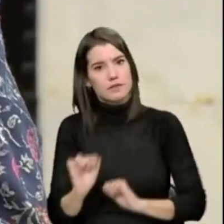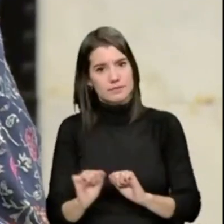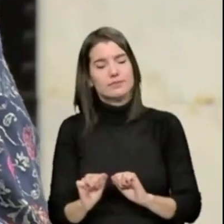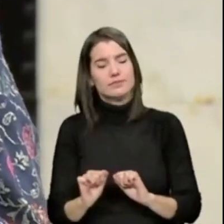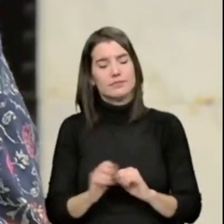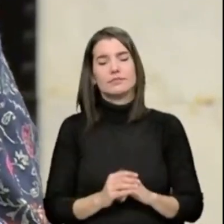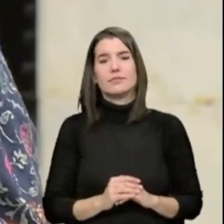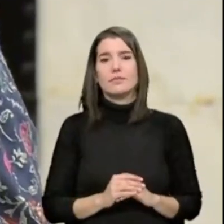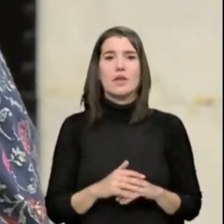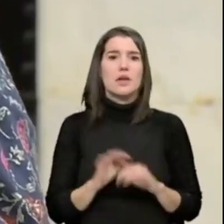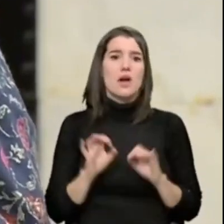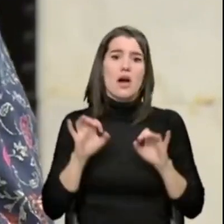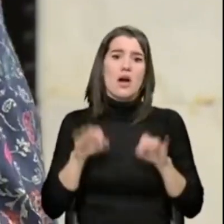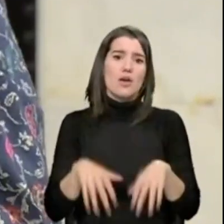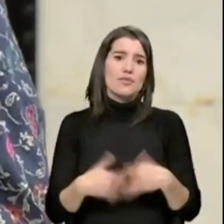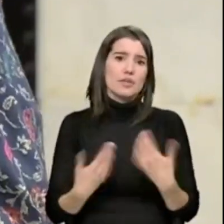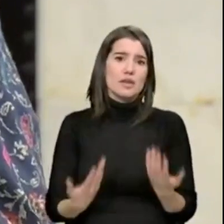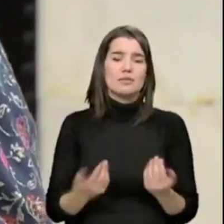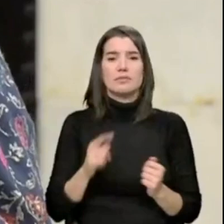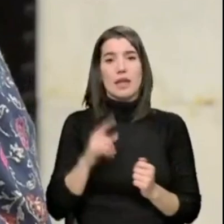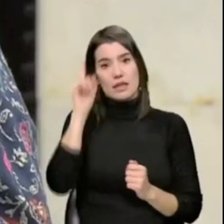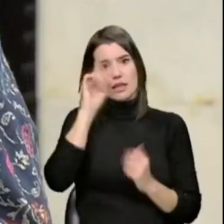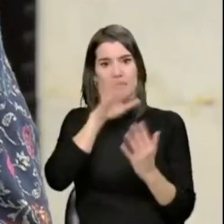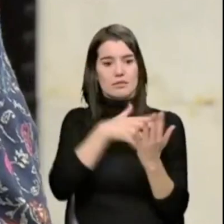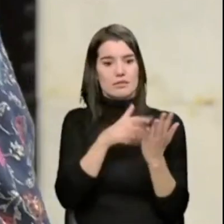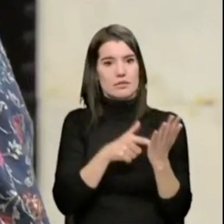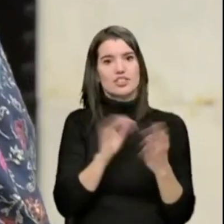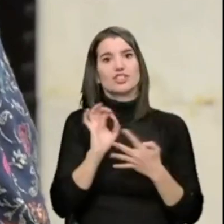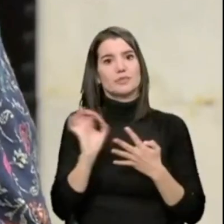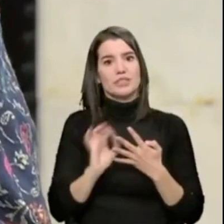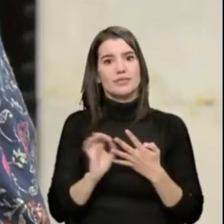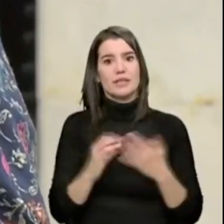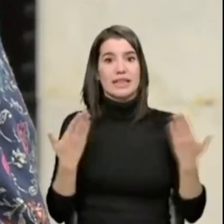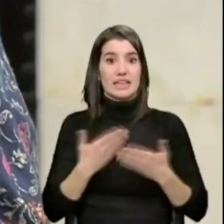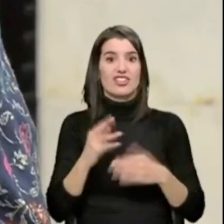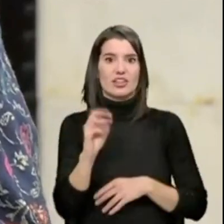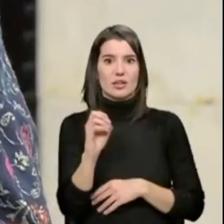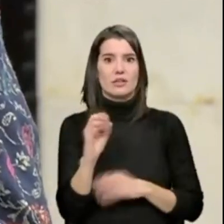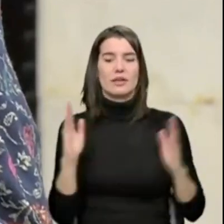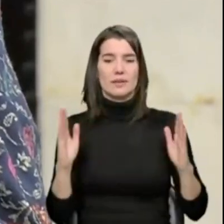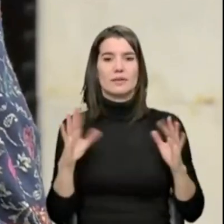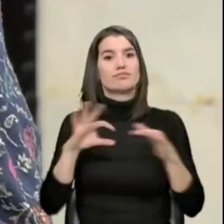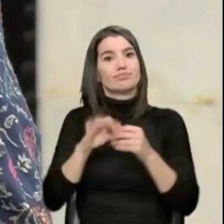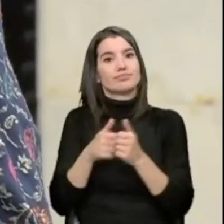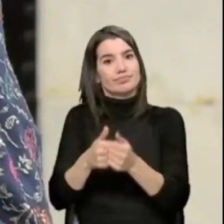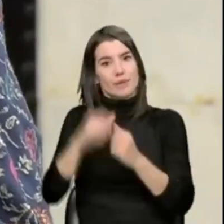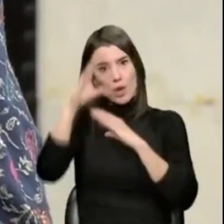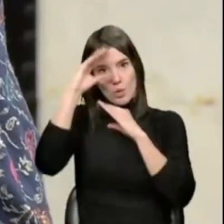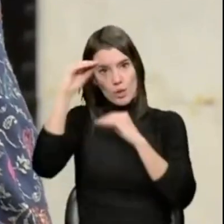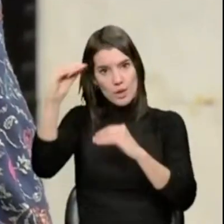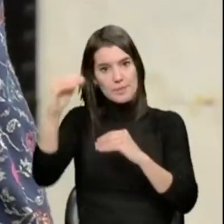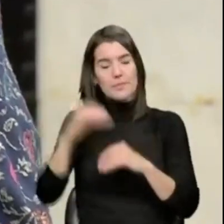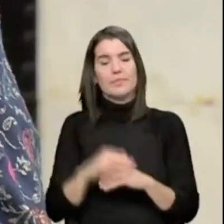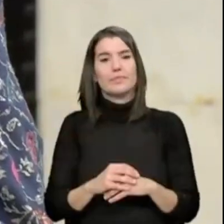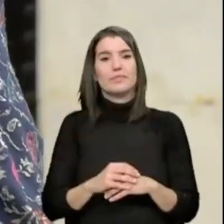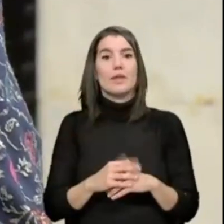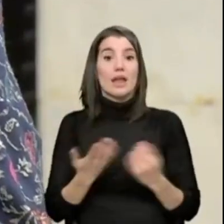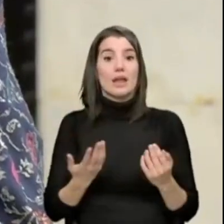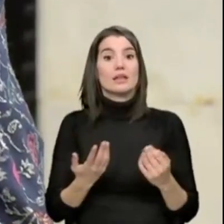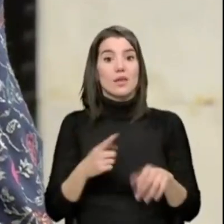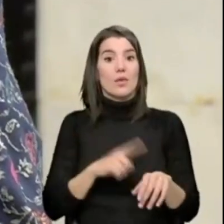Ao fim é um calendário específico de 30 dias, é um calendário lunar e, portanto, há um